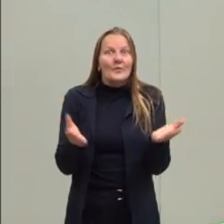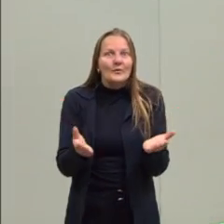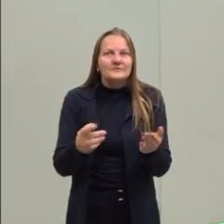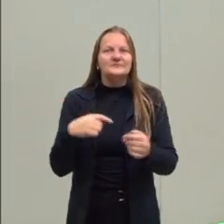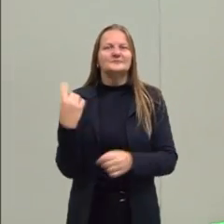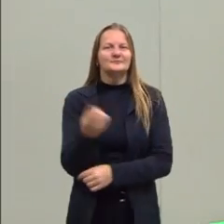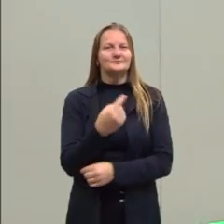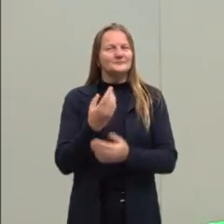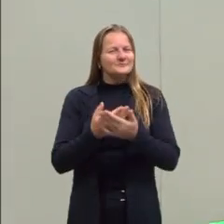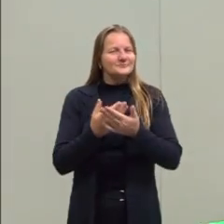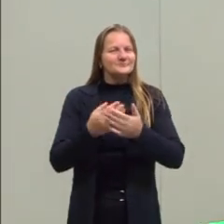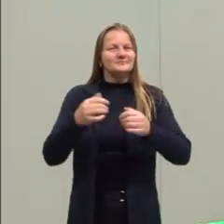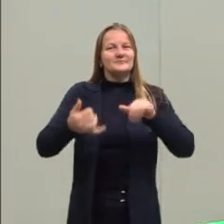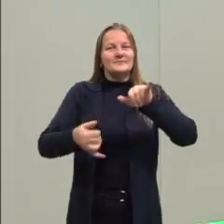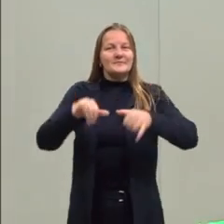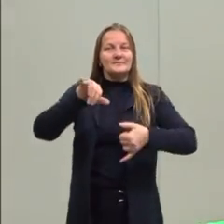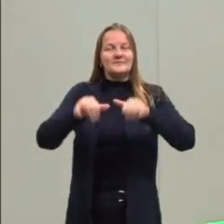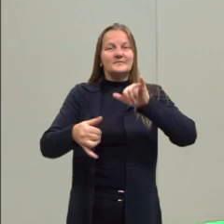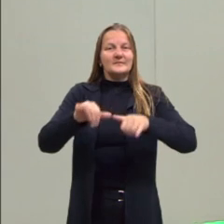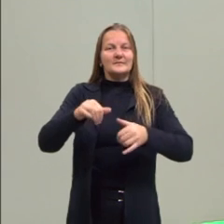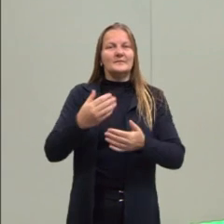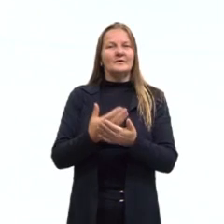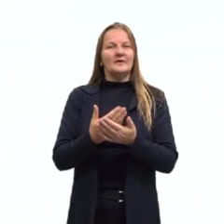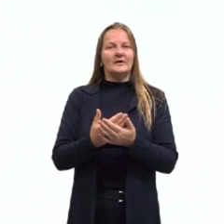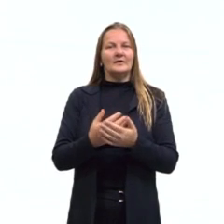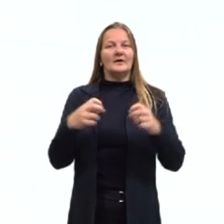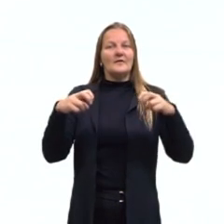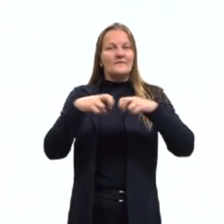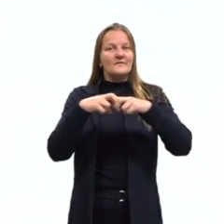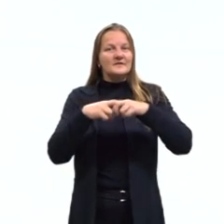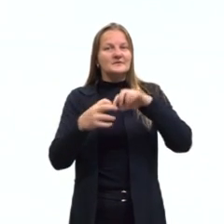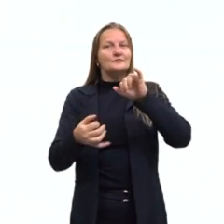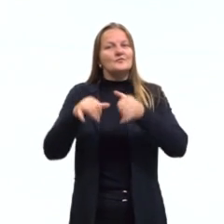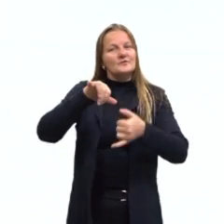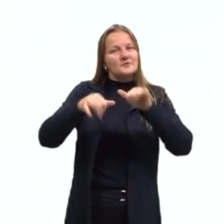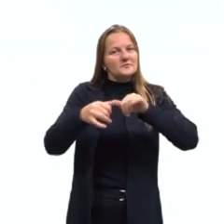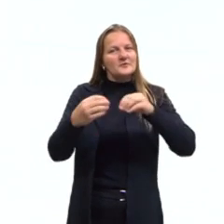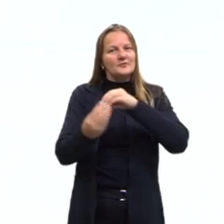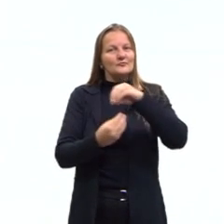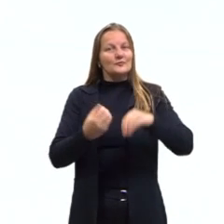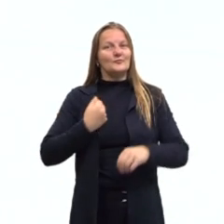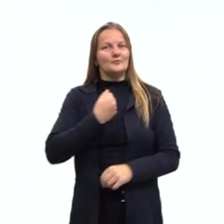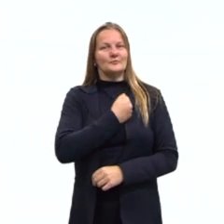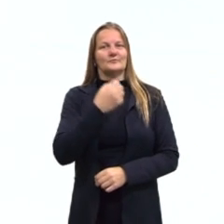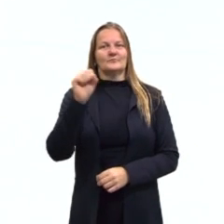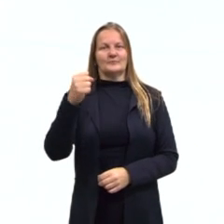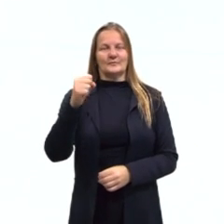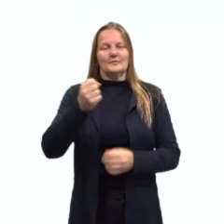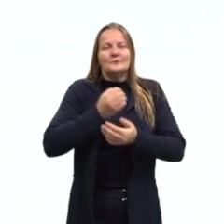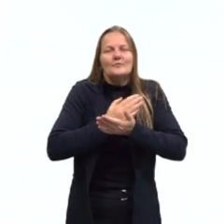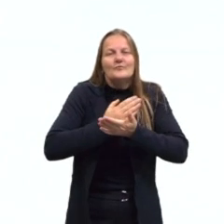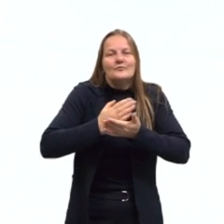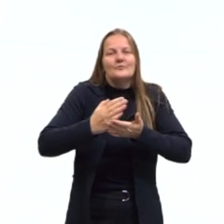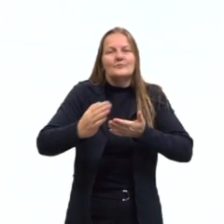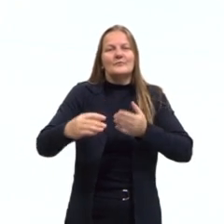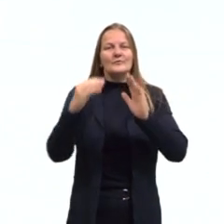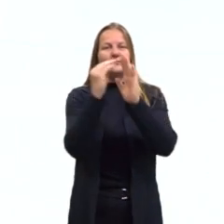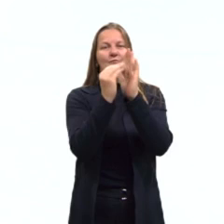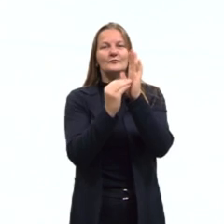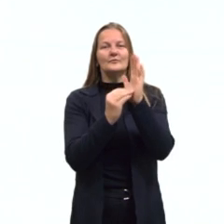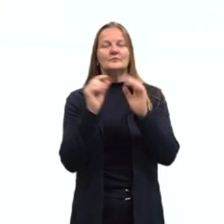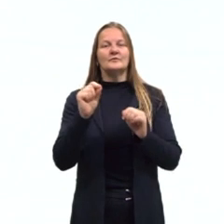mais mal e de química aula 8 de físico-química e nós vamos iniciar o